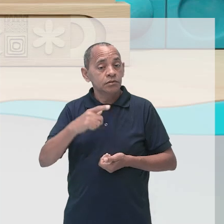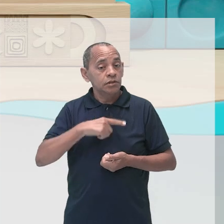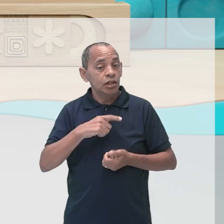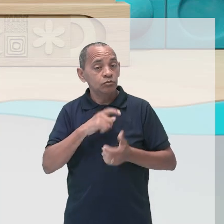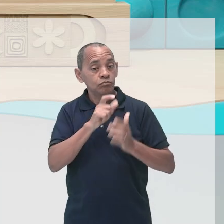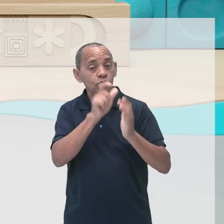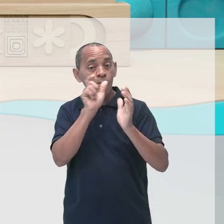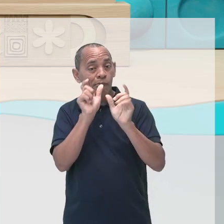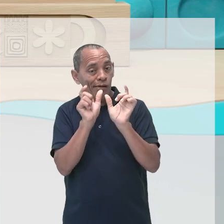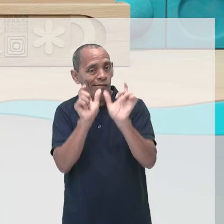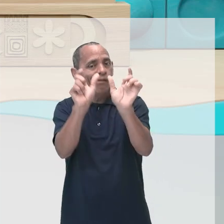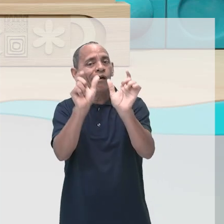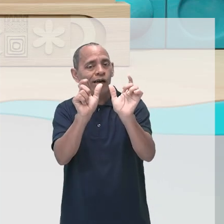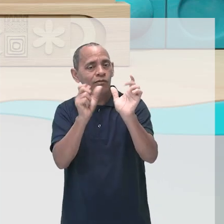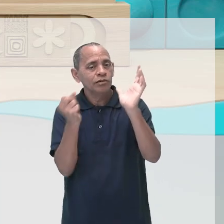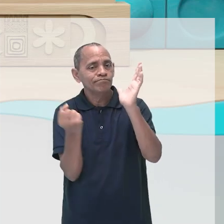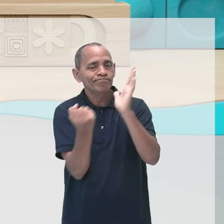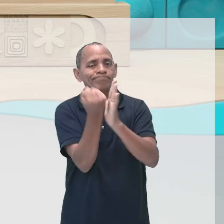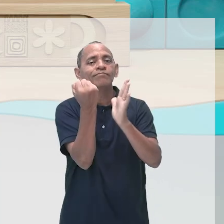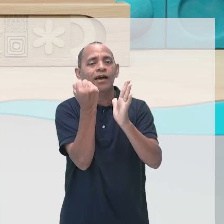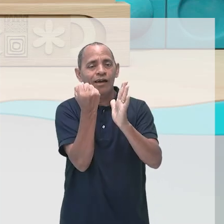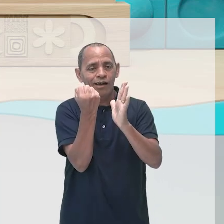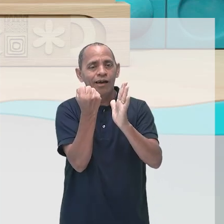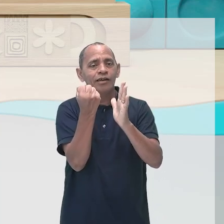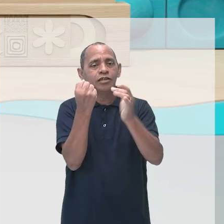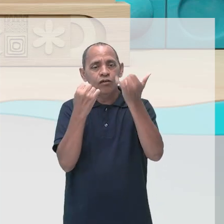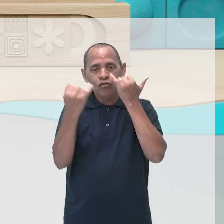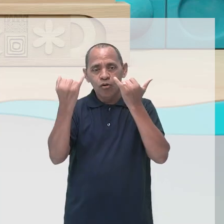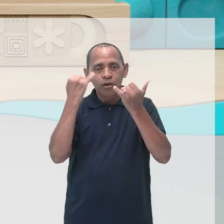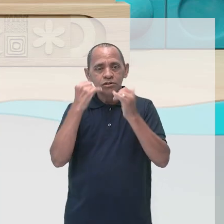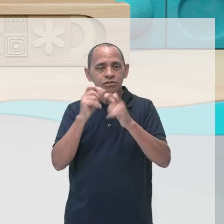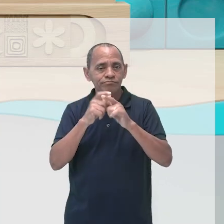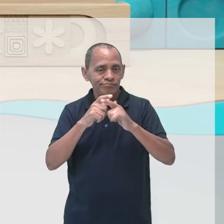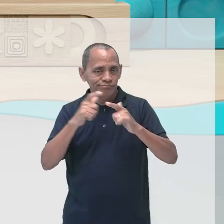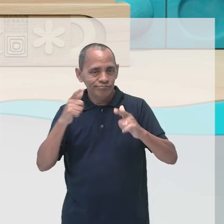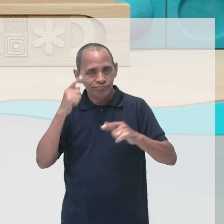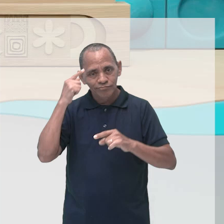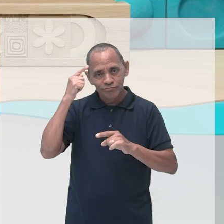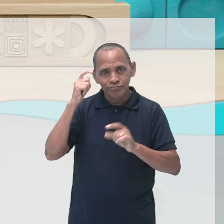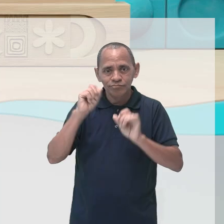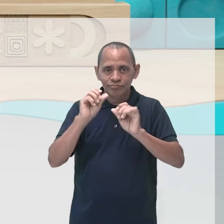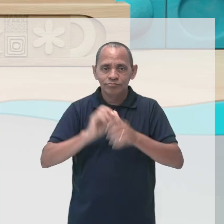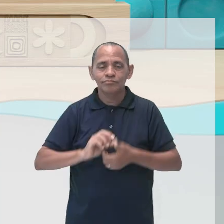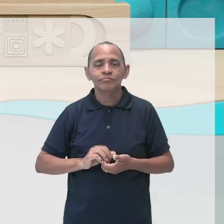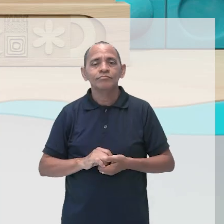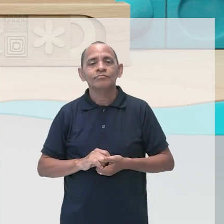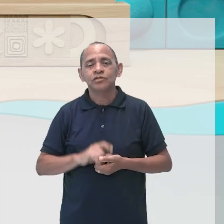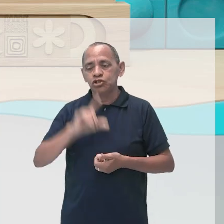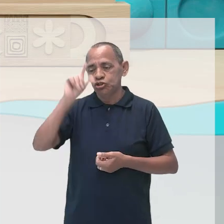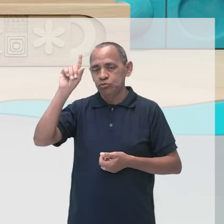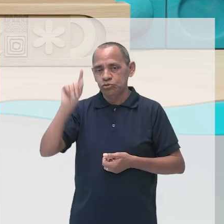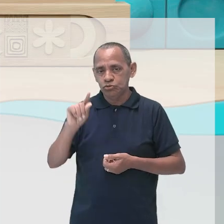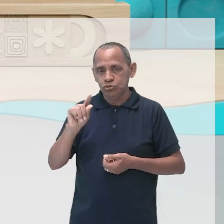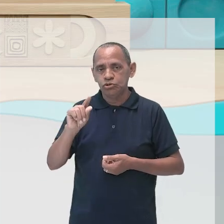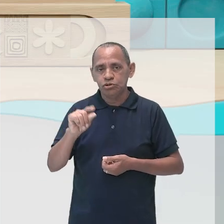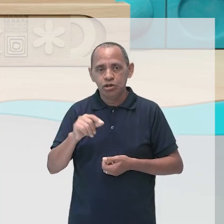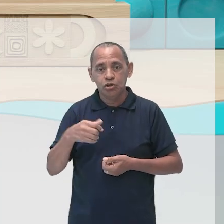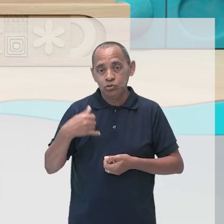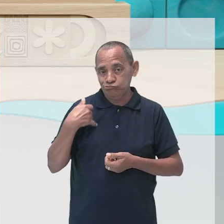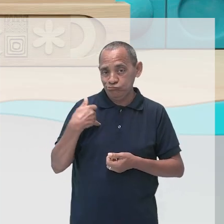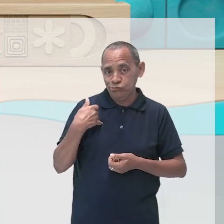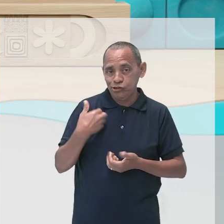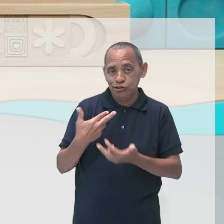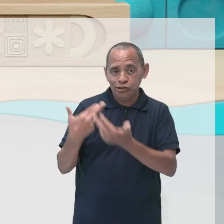que causa impacto, certo? Que amplifica a ideia de que a redução não vai trazer nada de